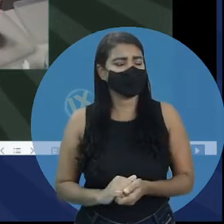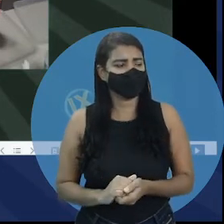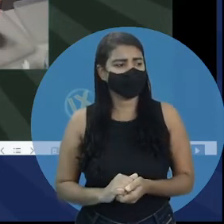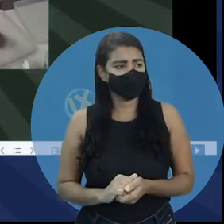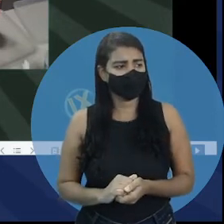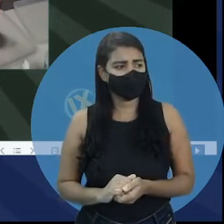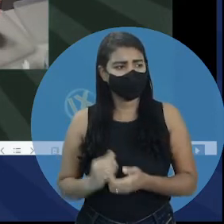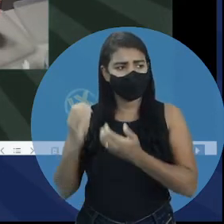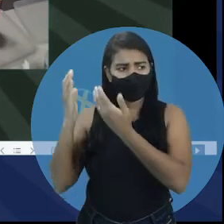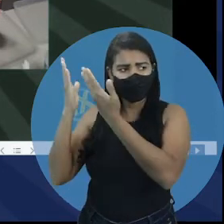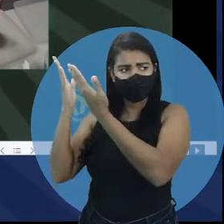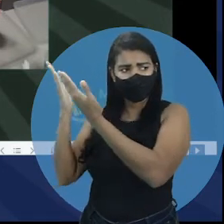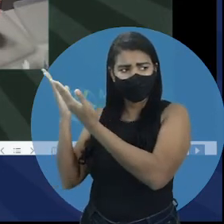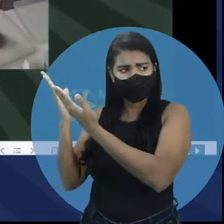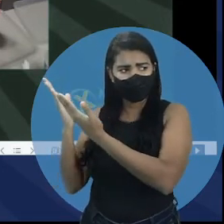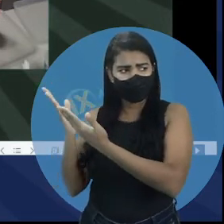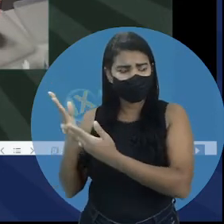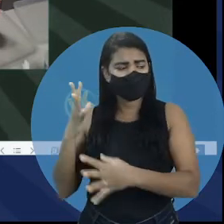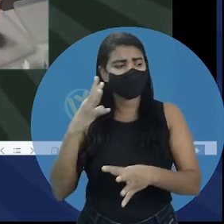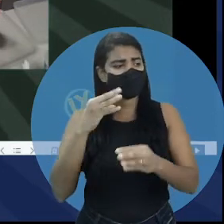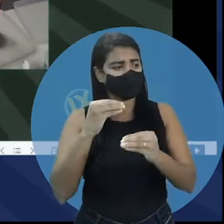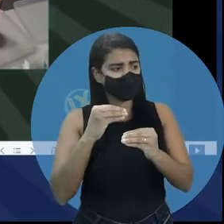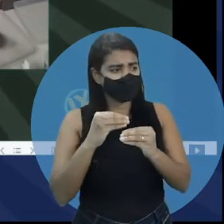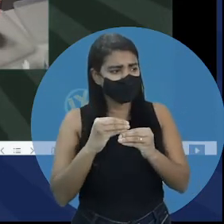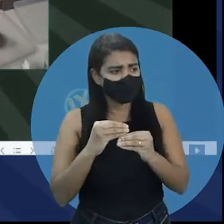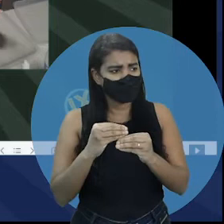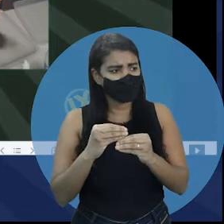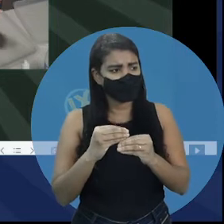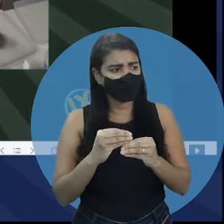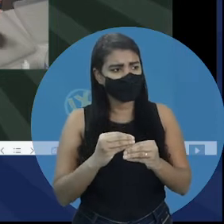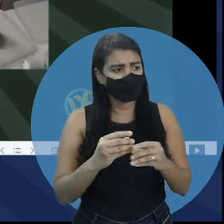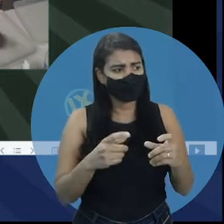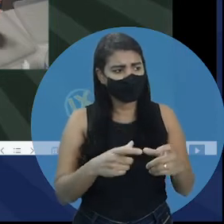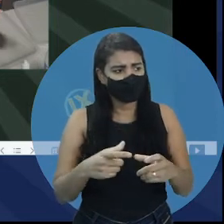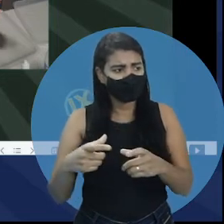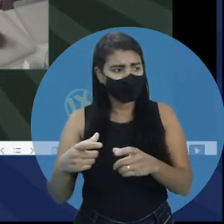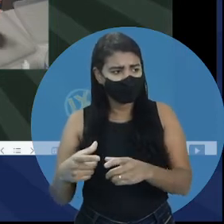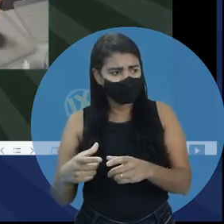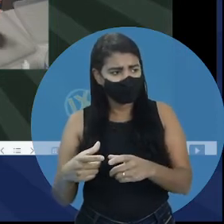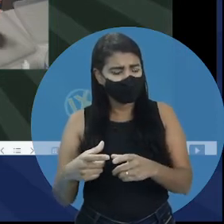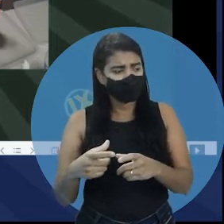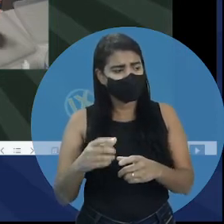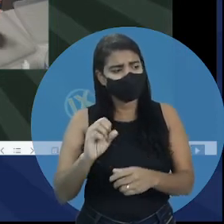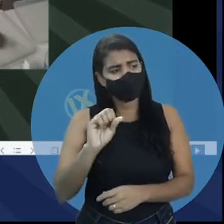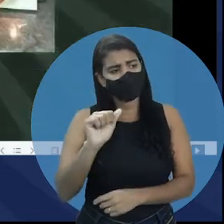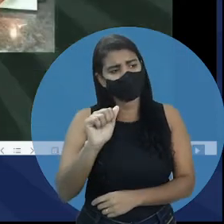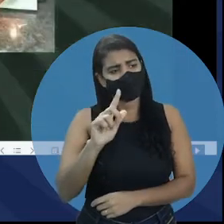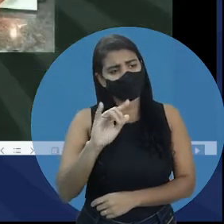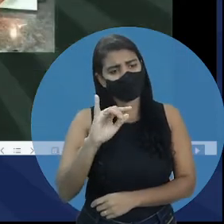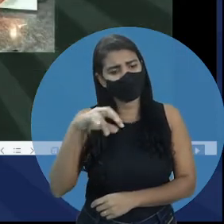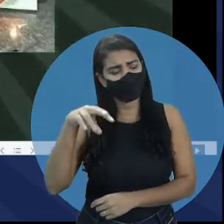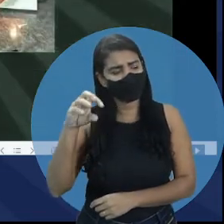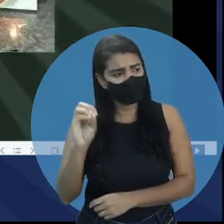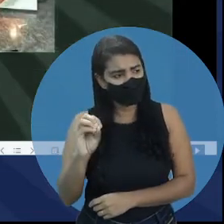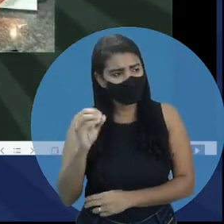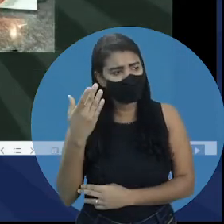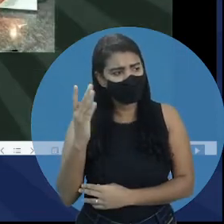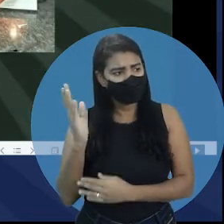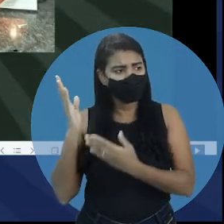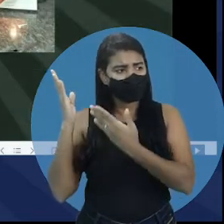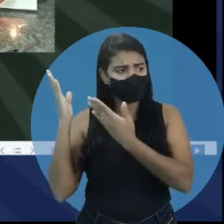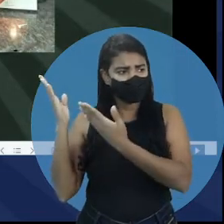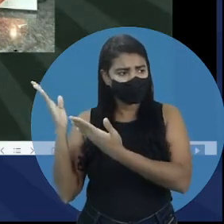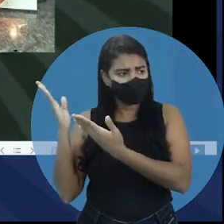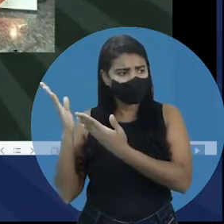E aí a gente produziu, os extratos aquoso e os extratos salinos dessas plantas. Né? Para o